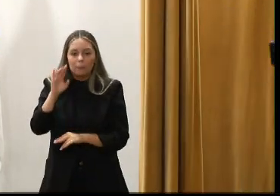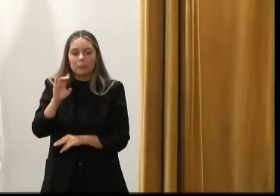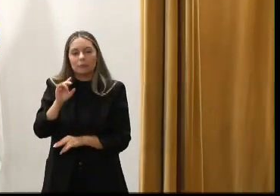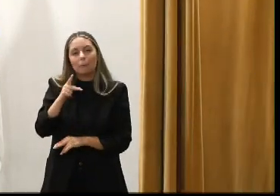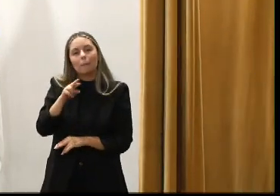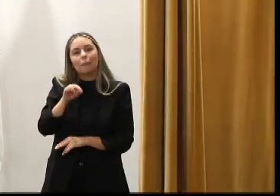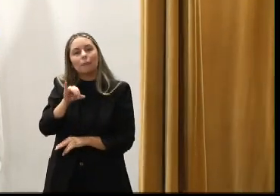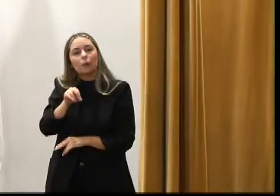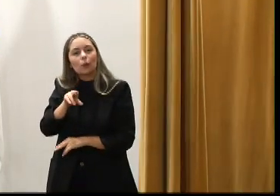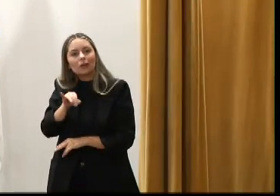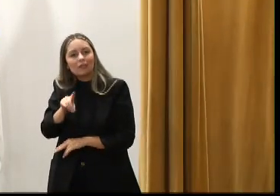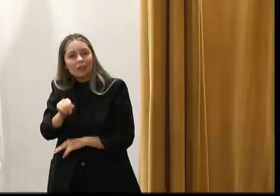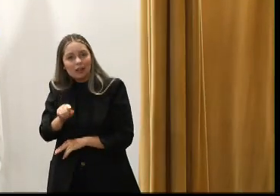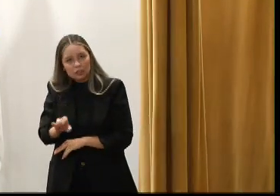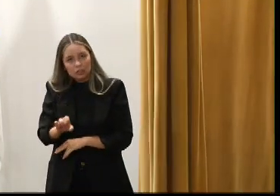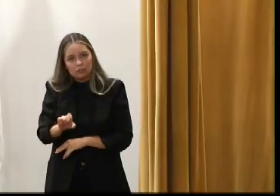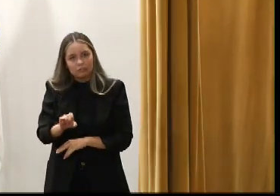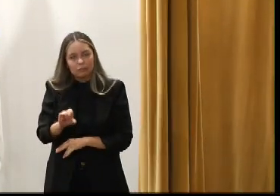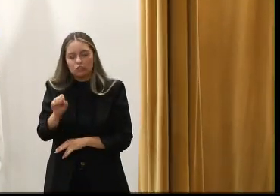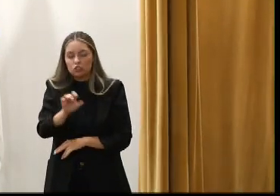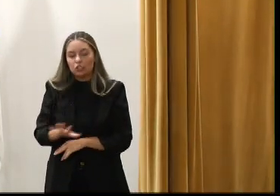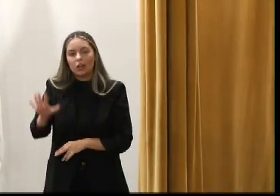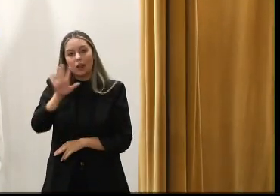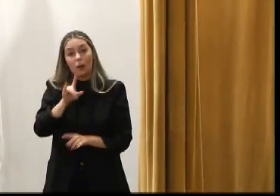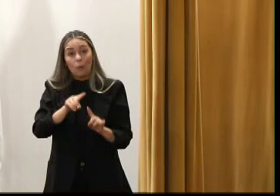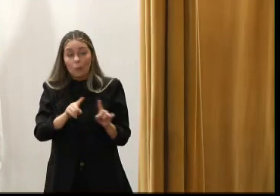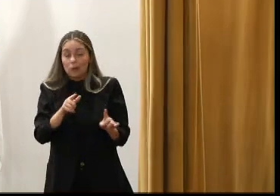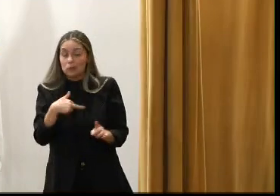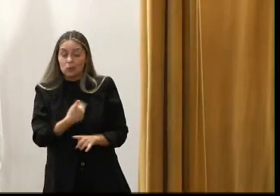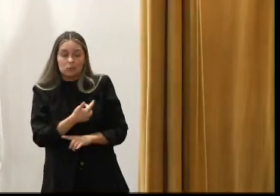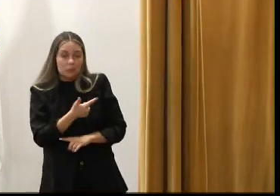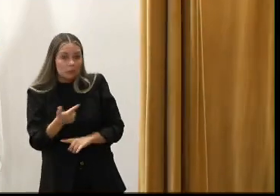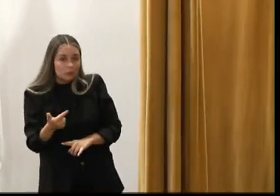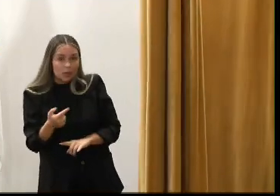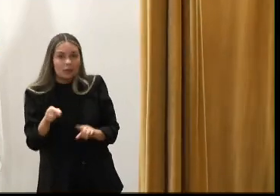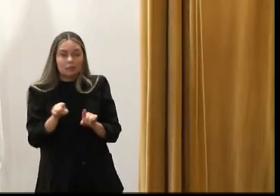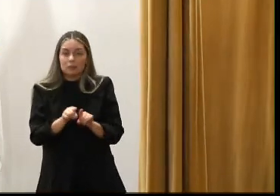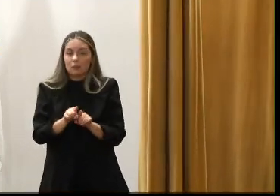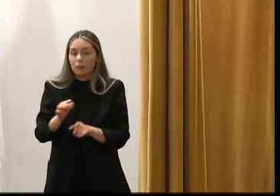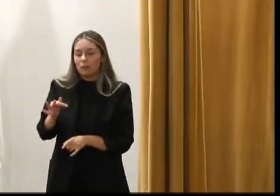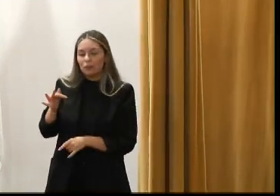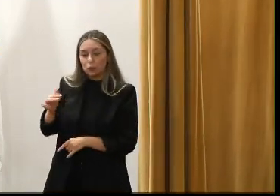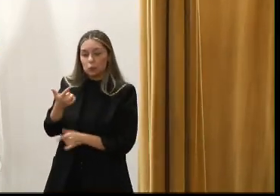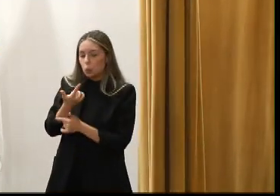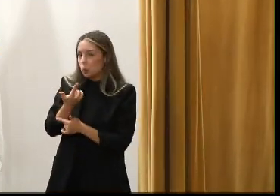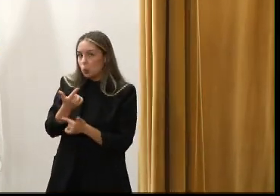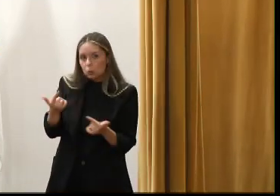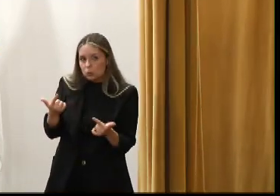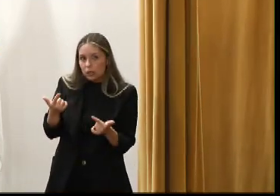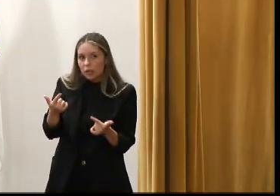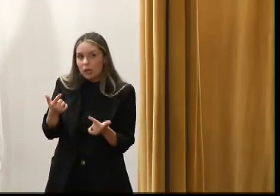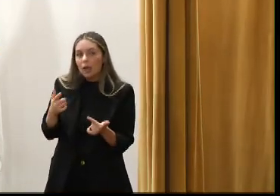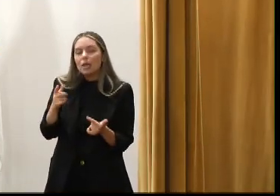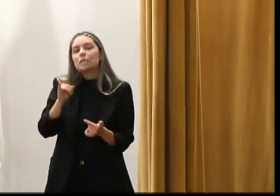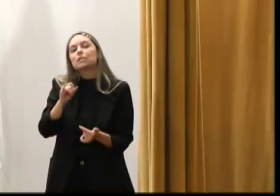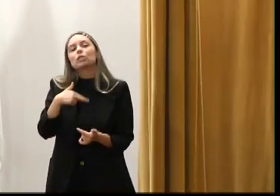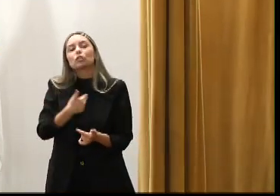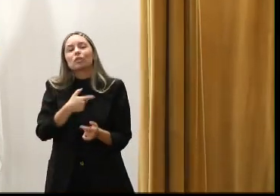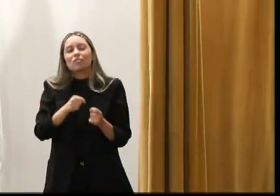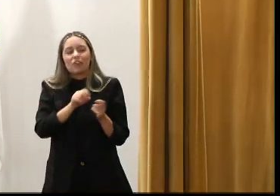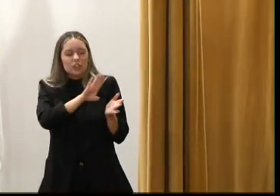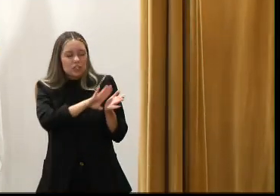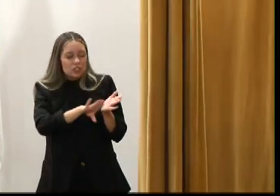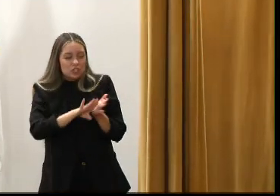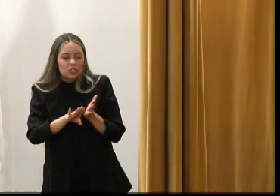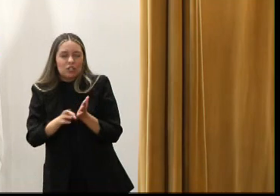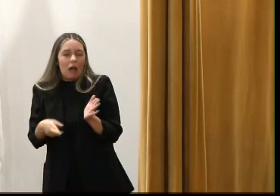prioridade absoluta. Mas nós não temos e não teremos, mesmo que fizéssemos toda a mitigação